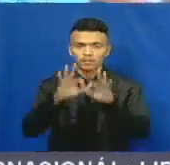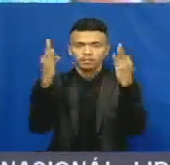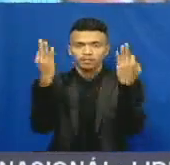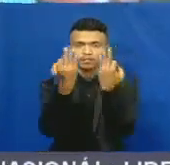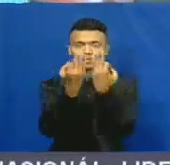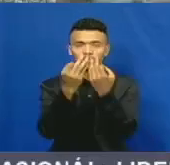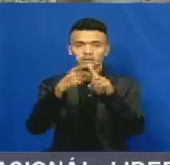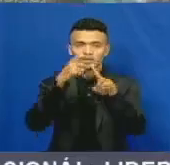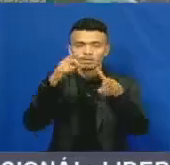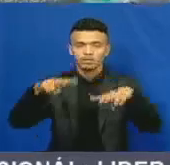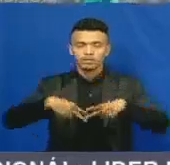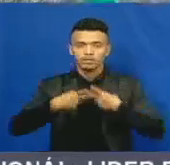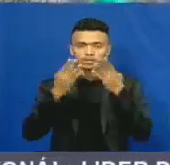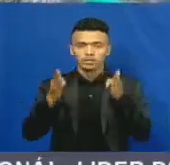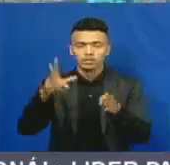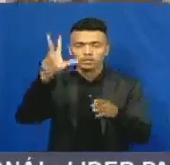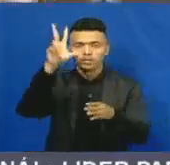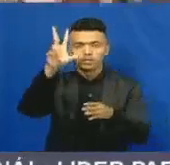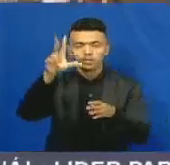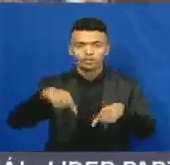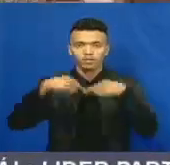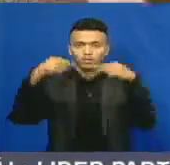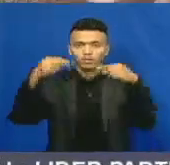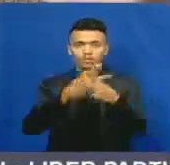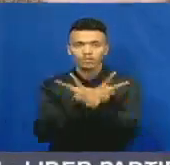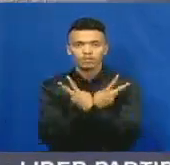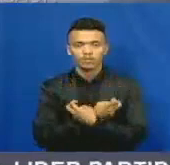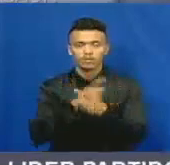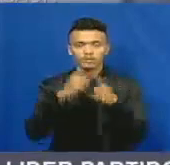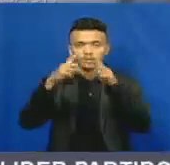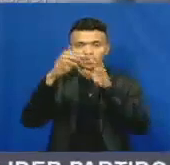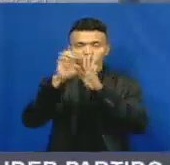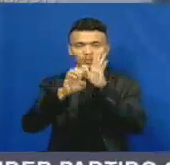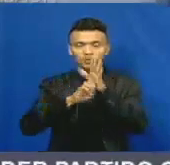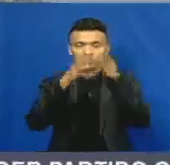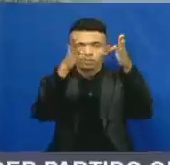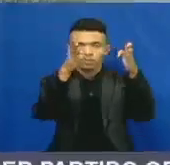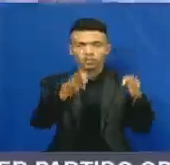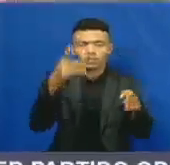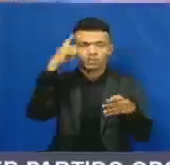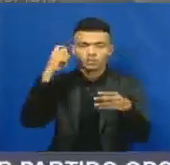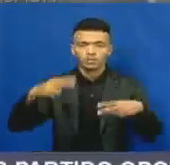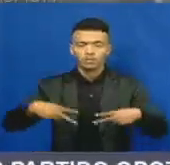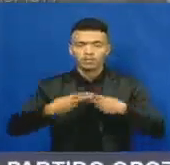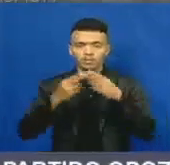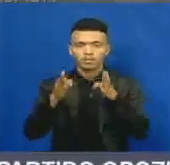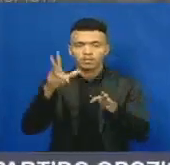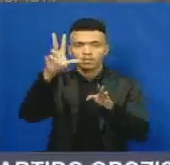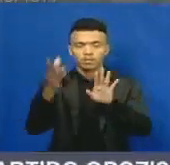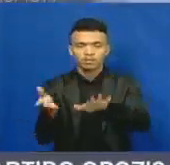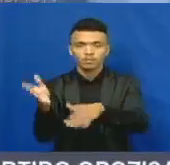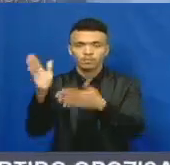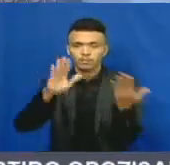José Saudoso Nantolo entrega restos mortais no Baixado Rodi Halot, tamba Saudoso Nantolo mate e a funularan, tamba a